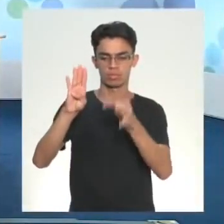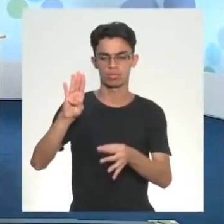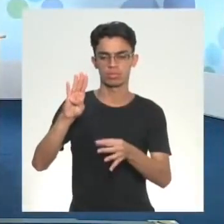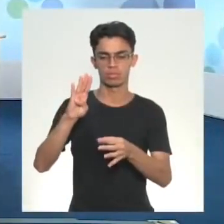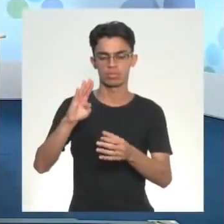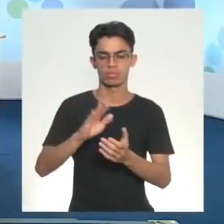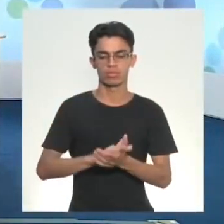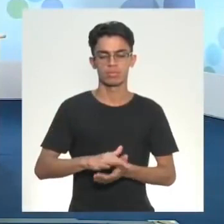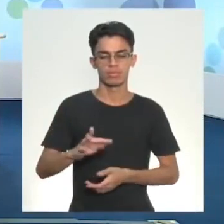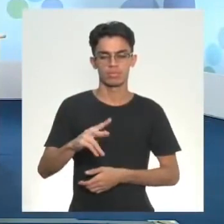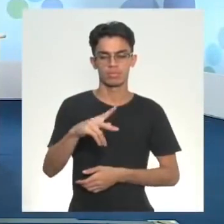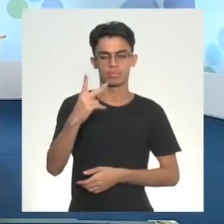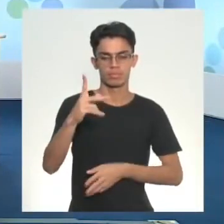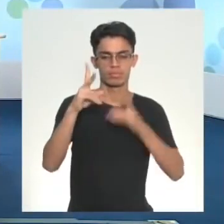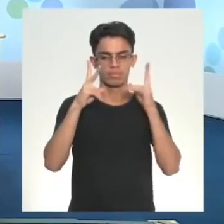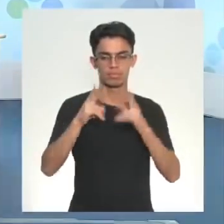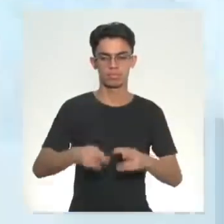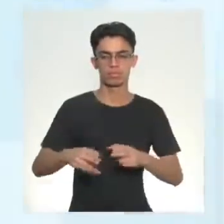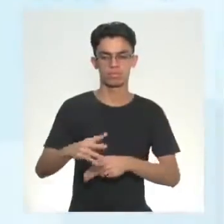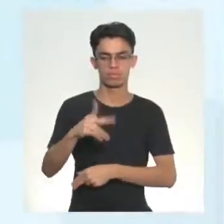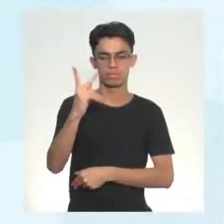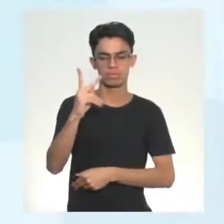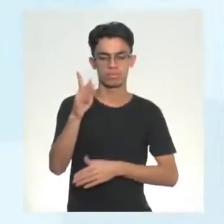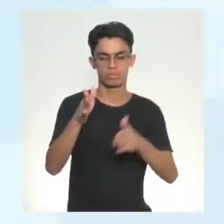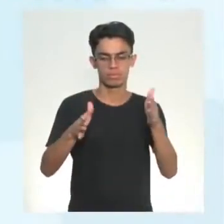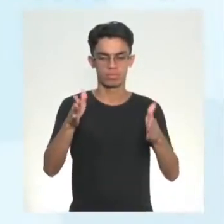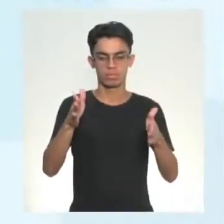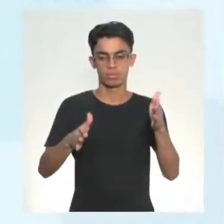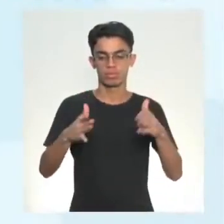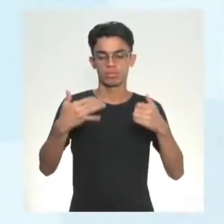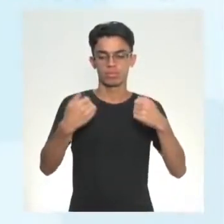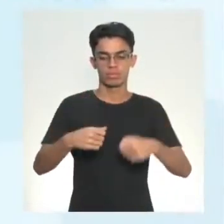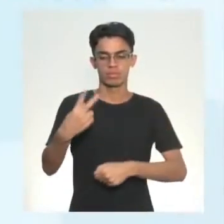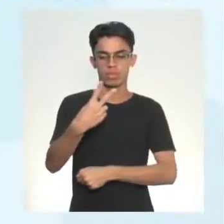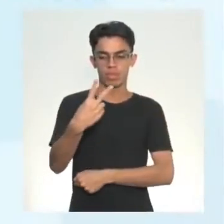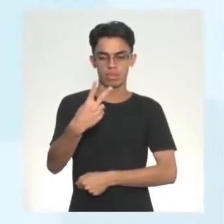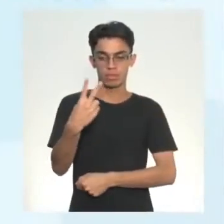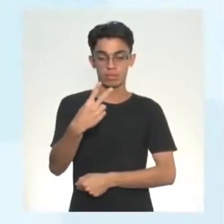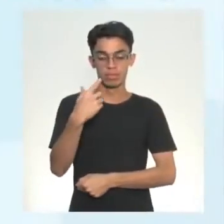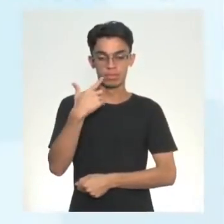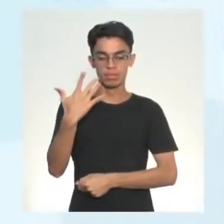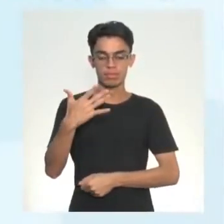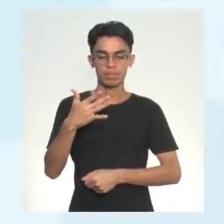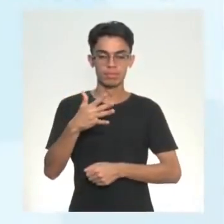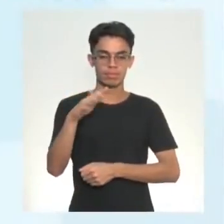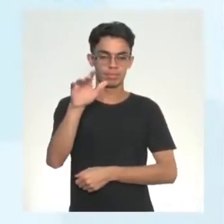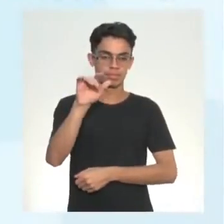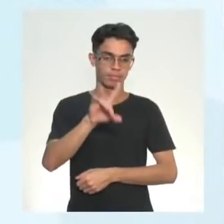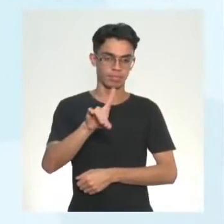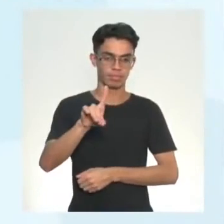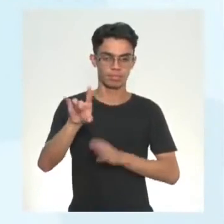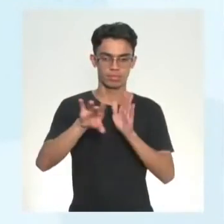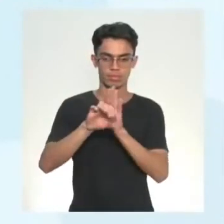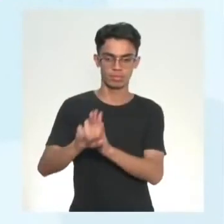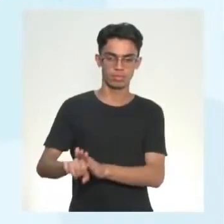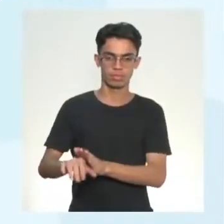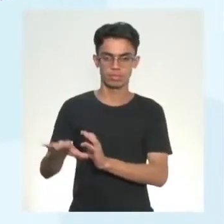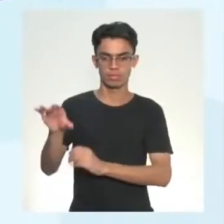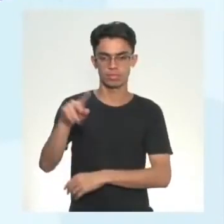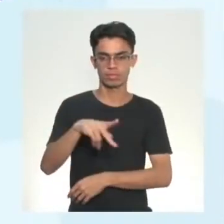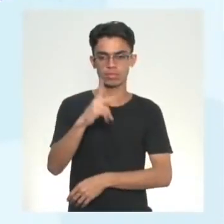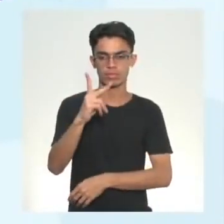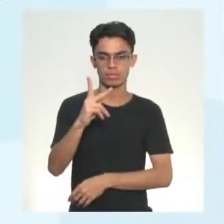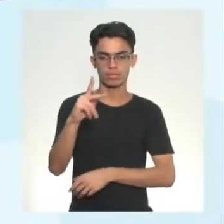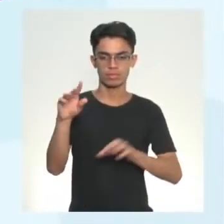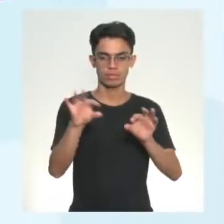do perímetro é igual a K do lado, então tem que ser 2. Já elimina a alternativa D. E o K da